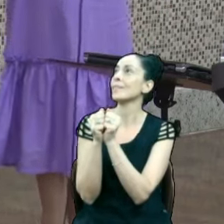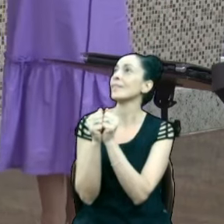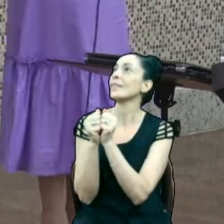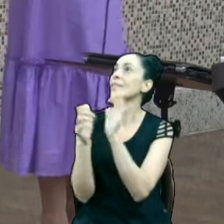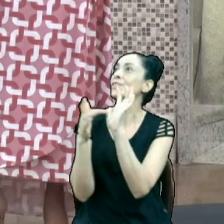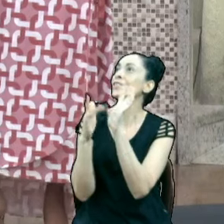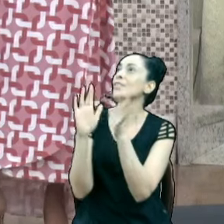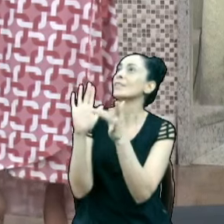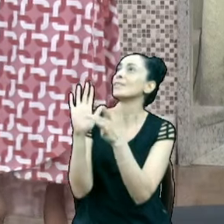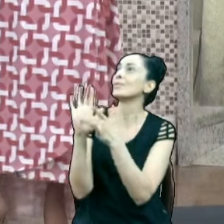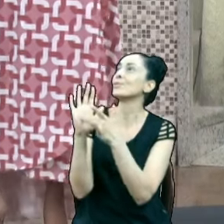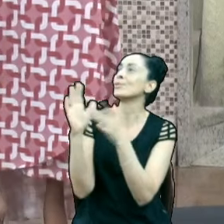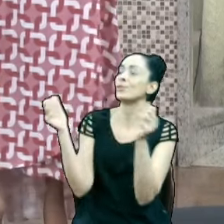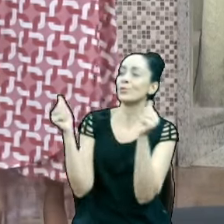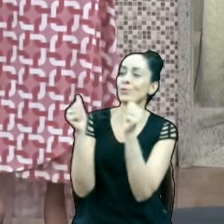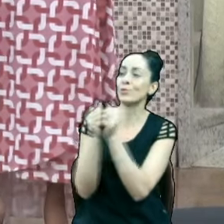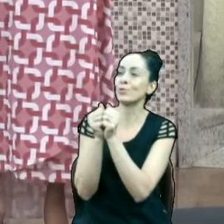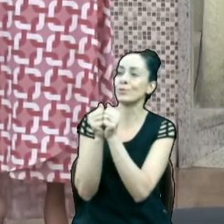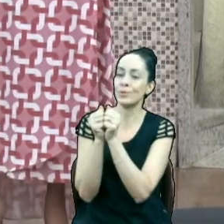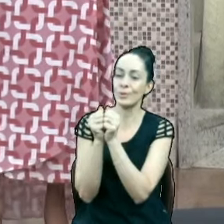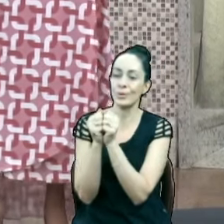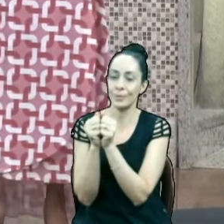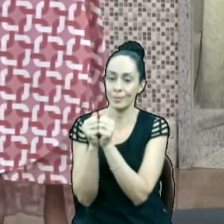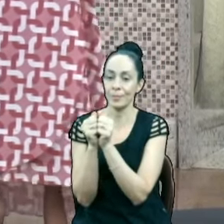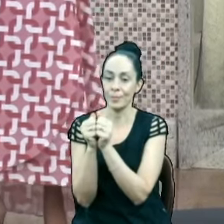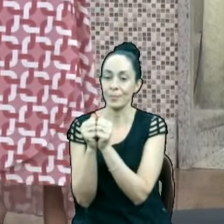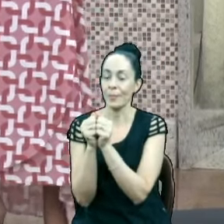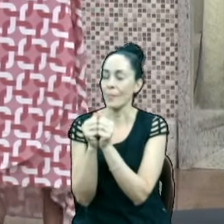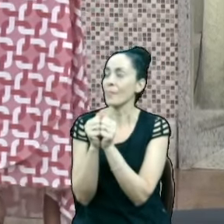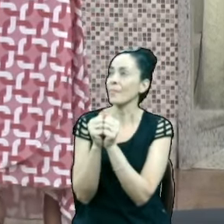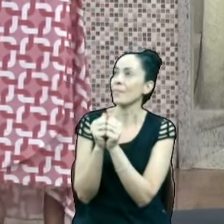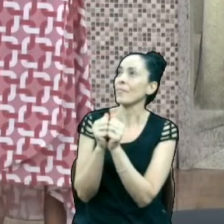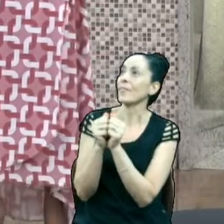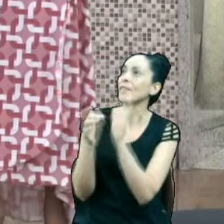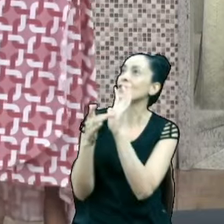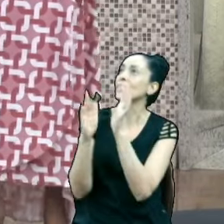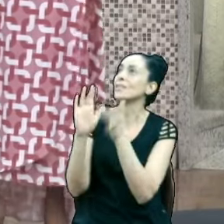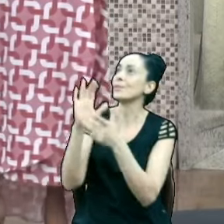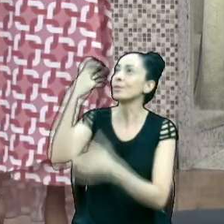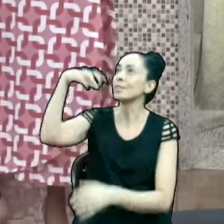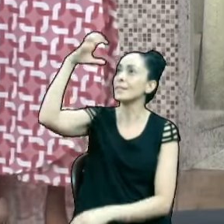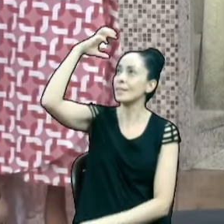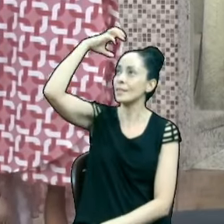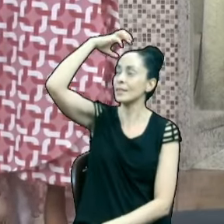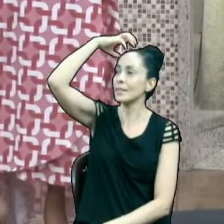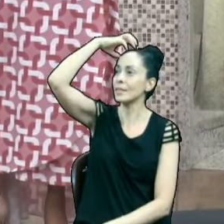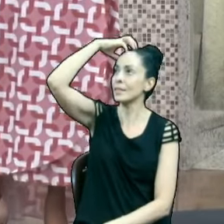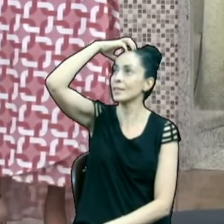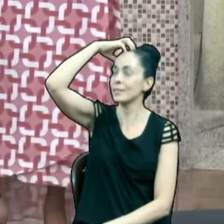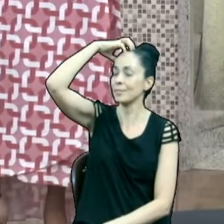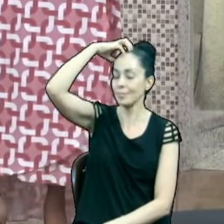pendurada ali existe foi rei